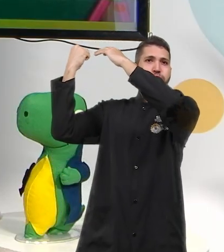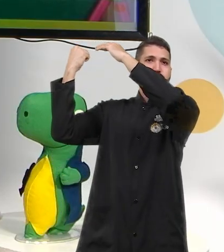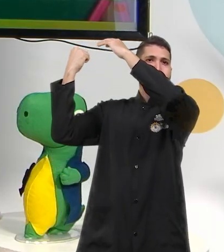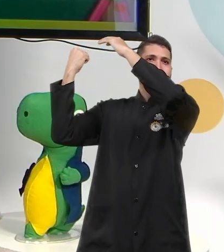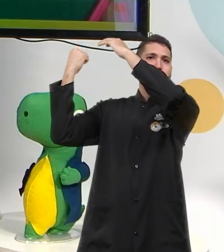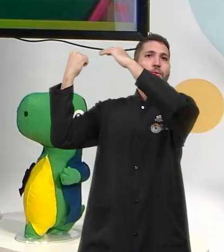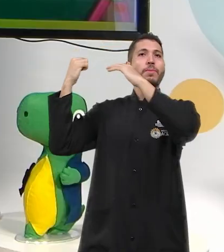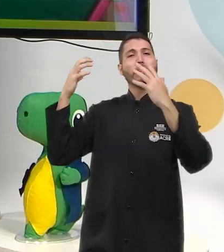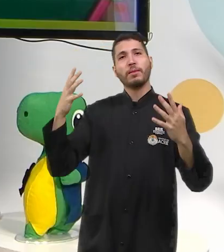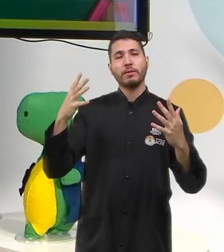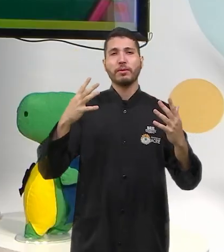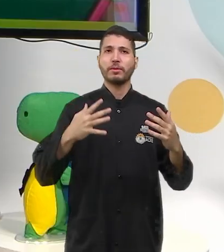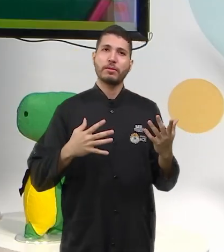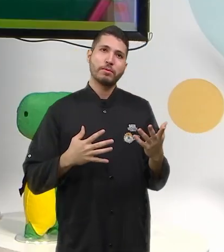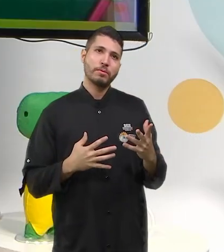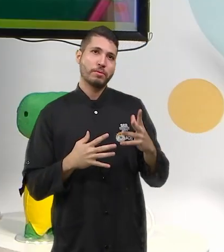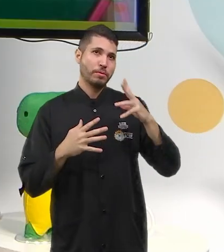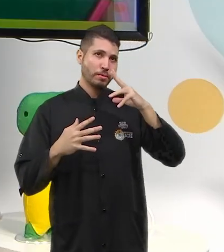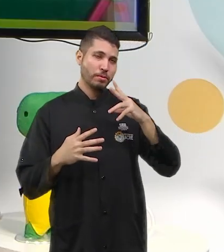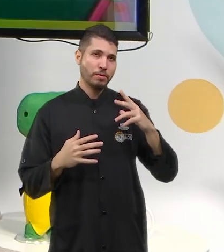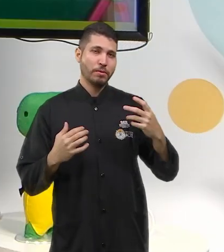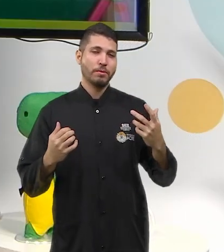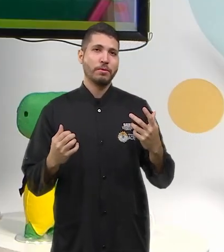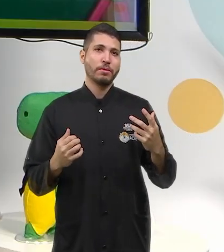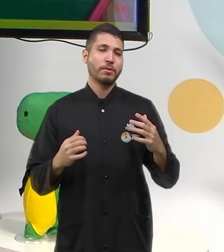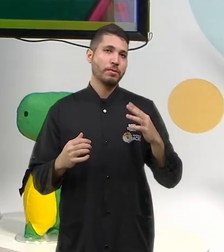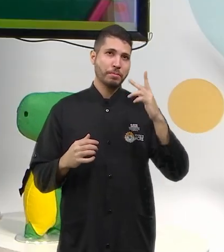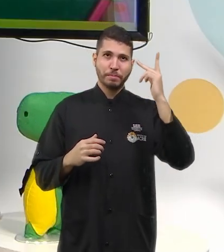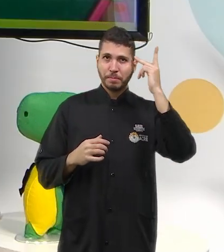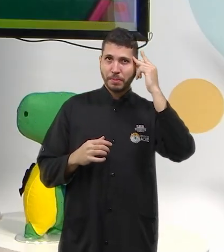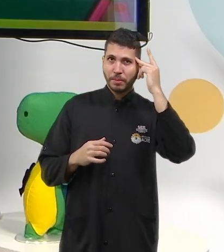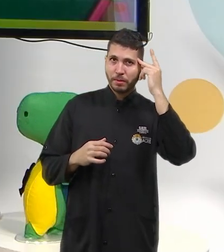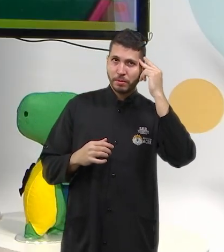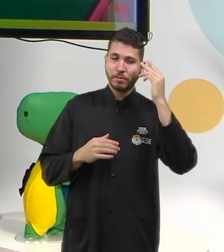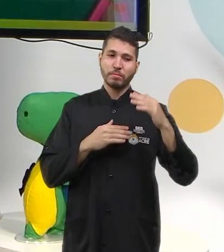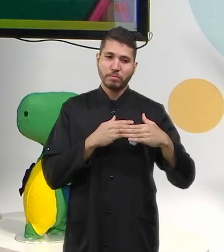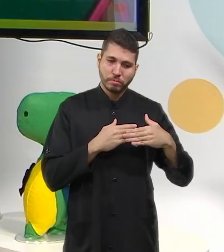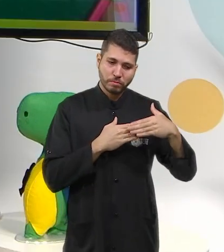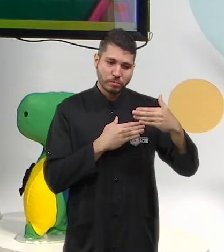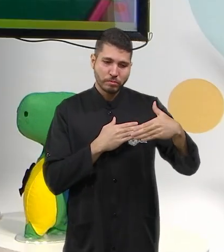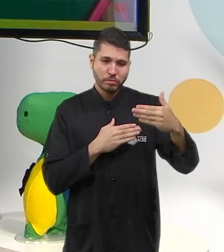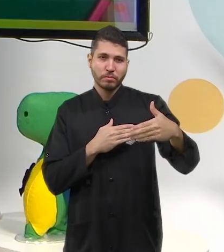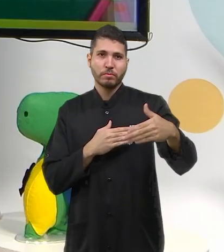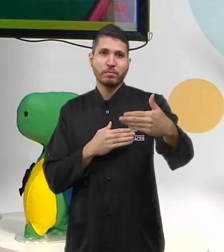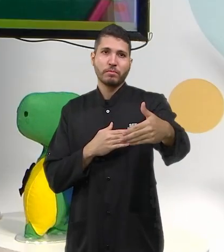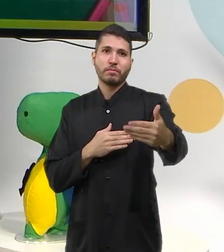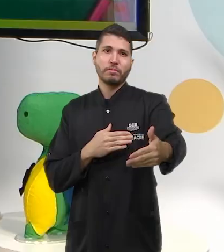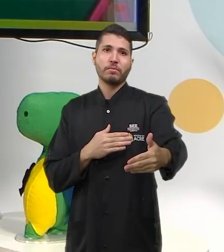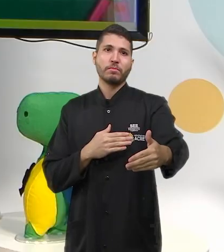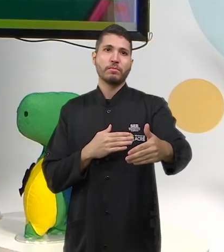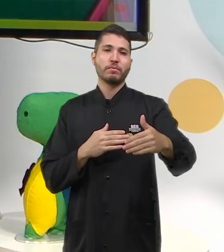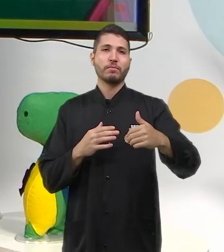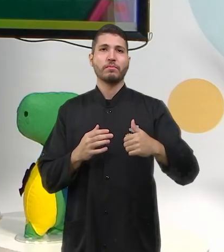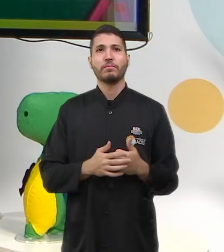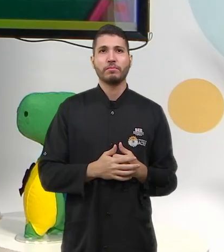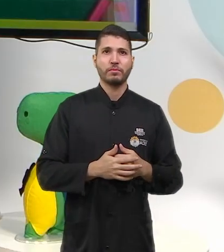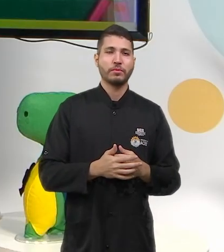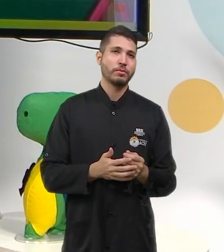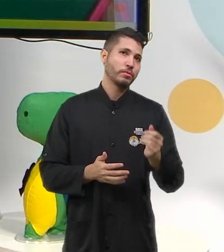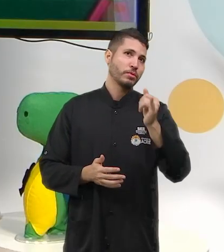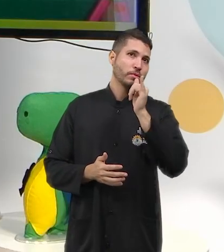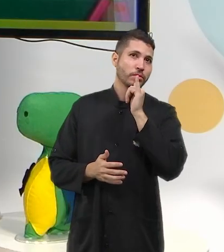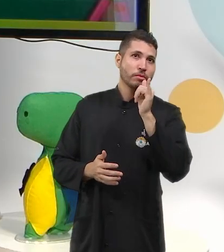só, por exemplo, espacate, que é um bom exemplo. Espacate, fazer abertura. com um trabalho de flexibilidade,